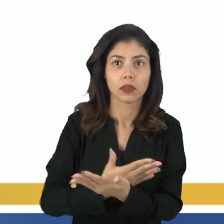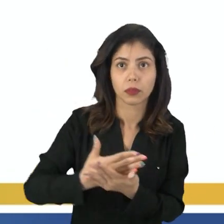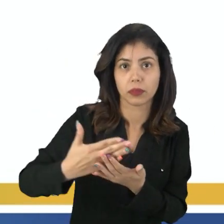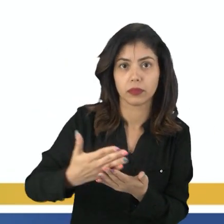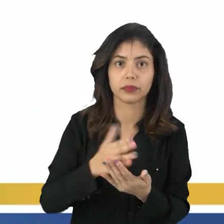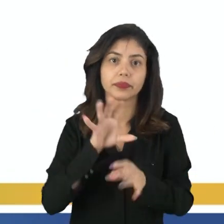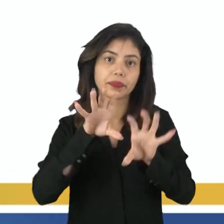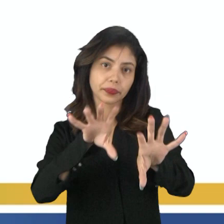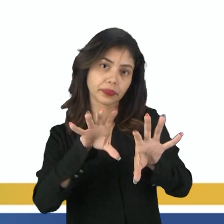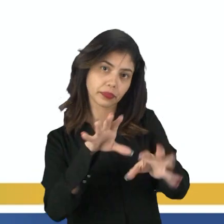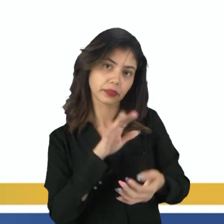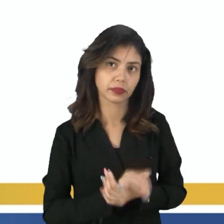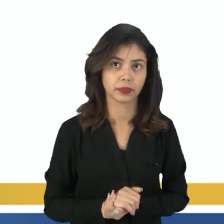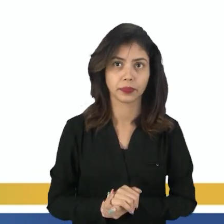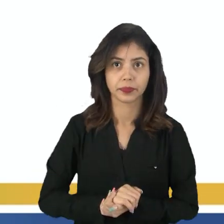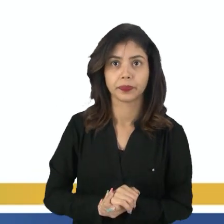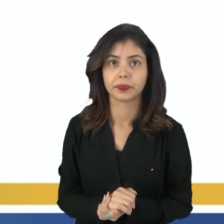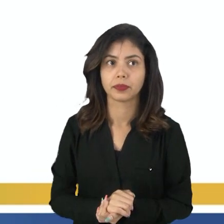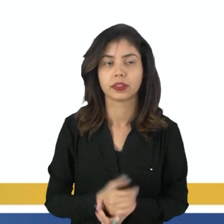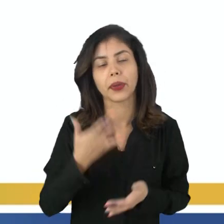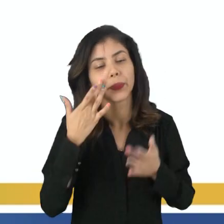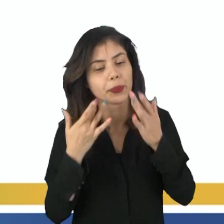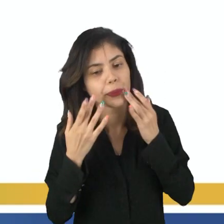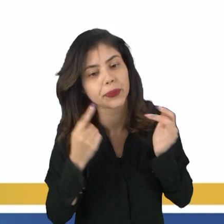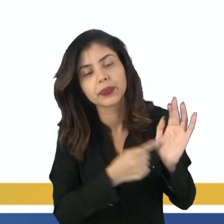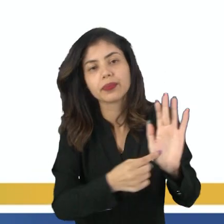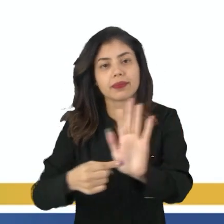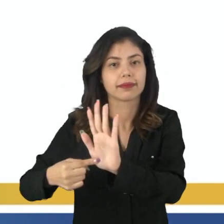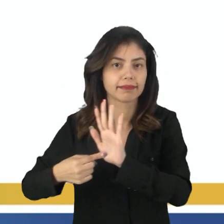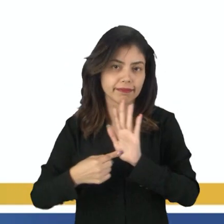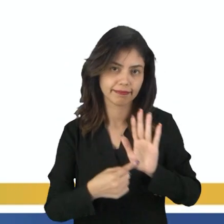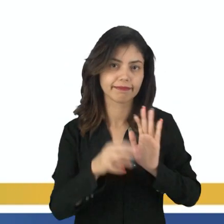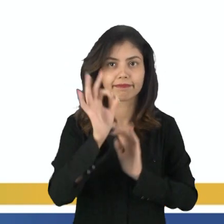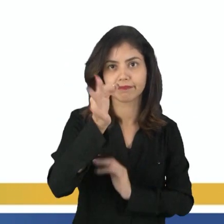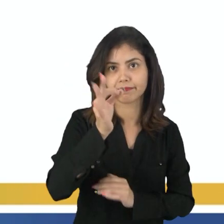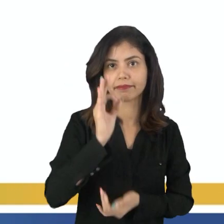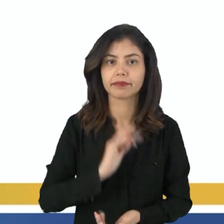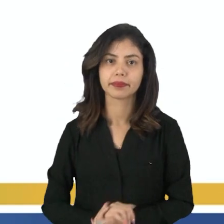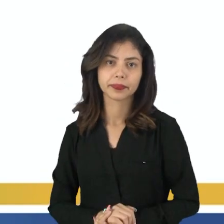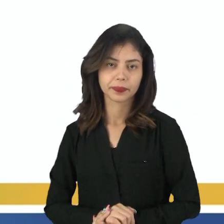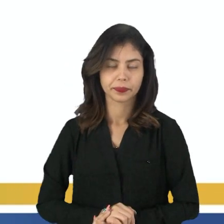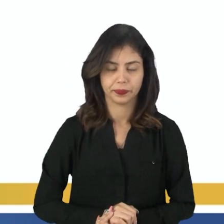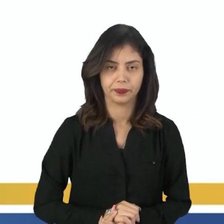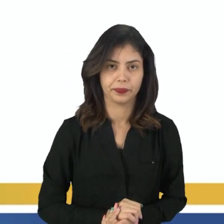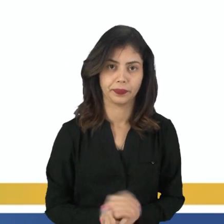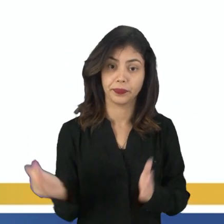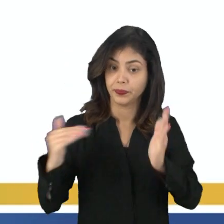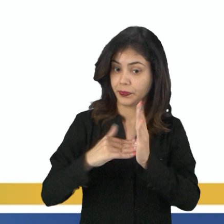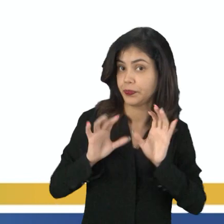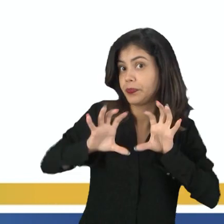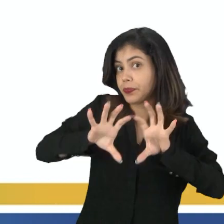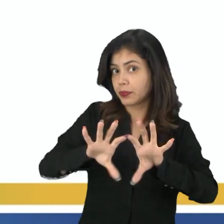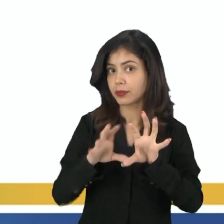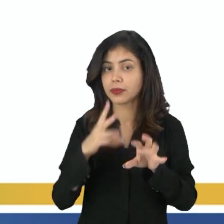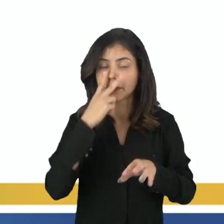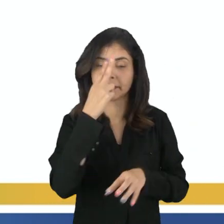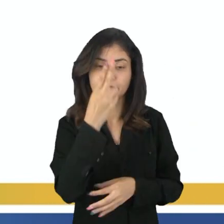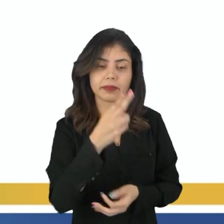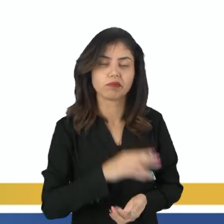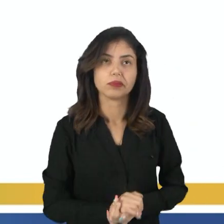início, assim, à questão da apresentação, da encenação, certo? Bem, até que